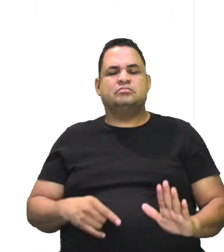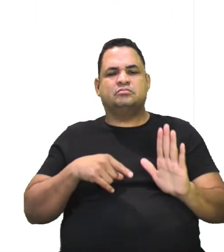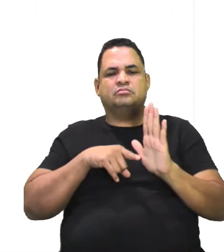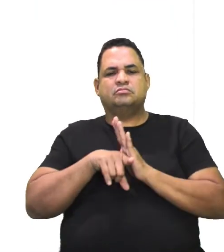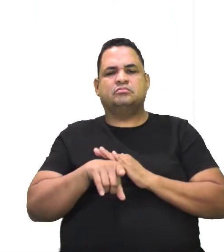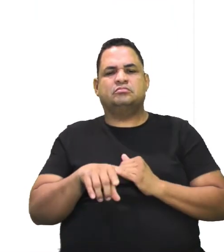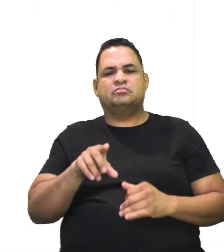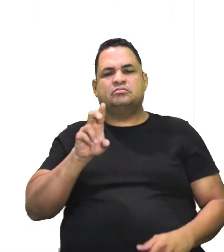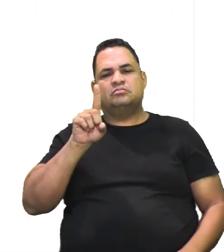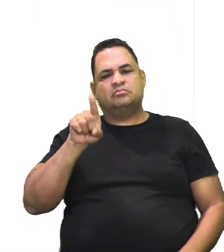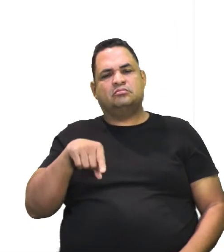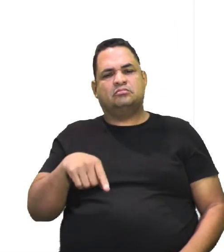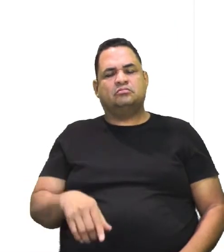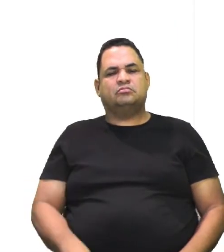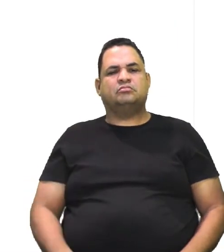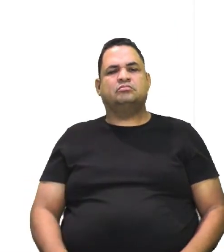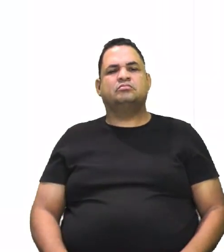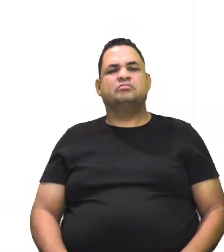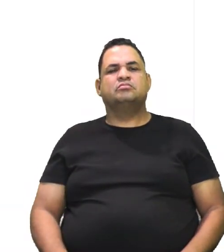pergunta é...